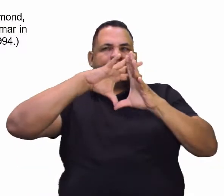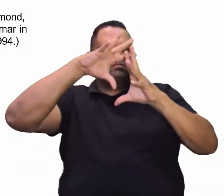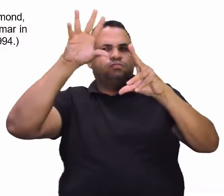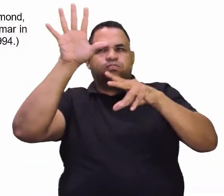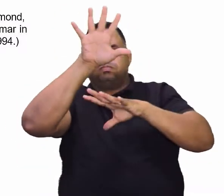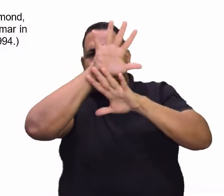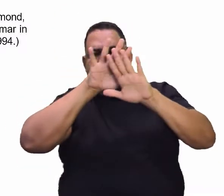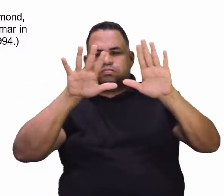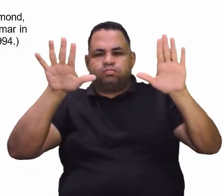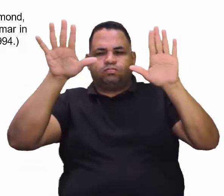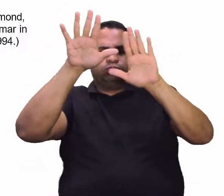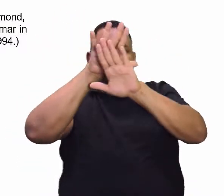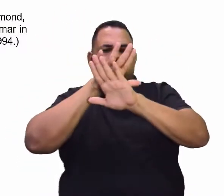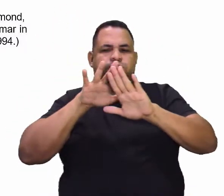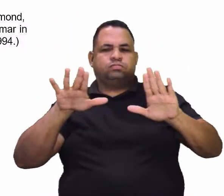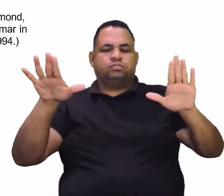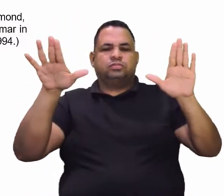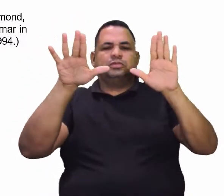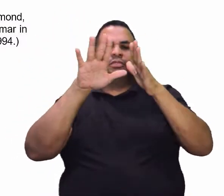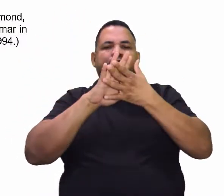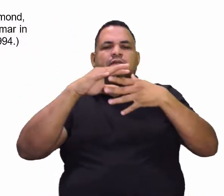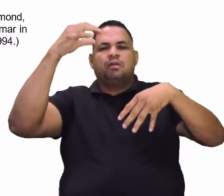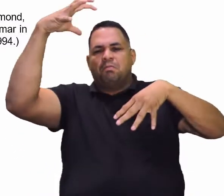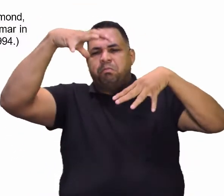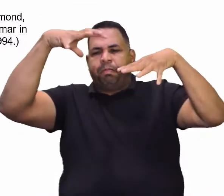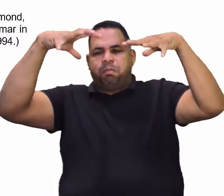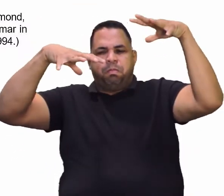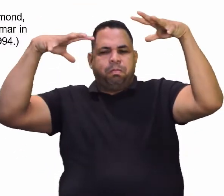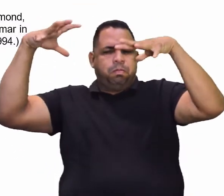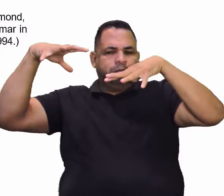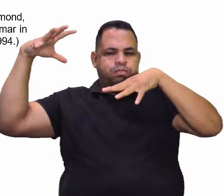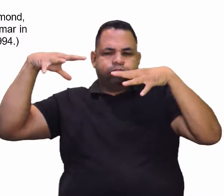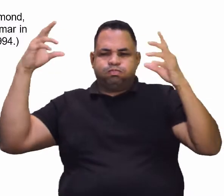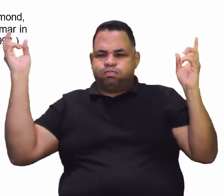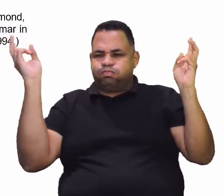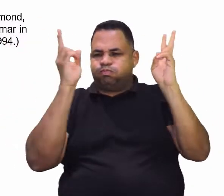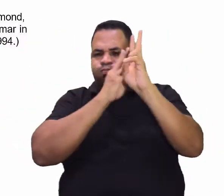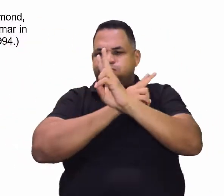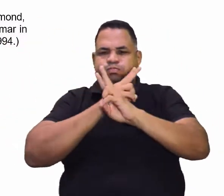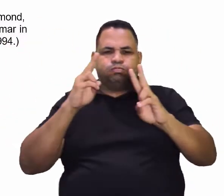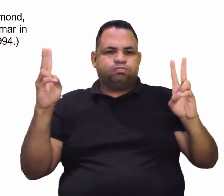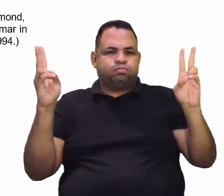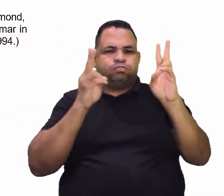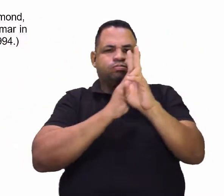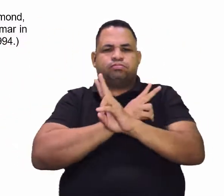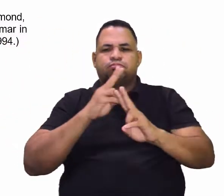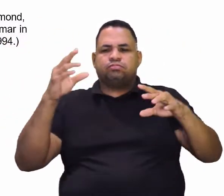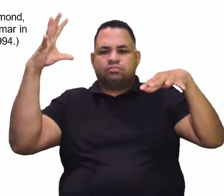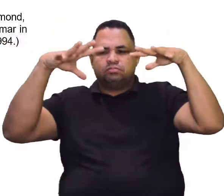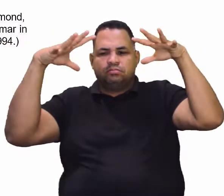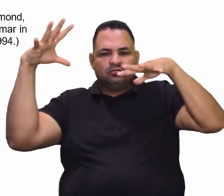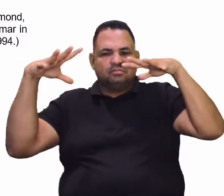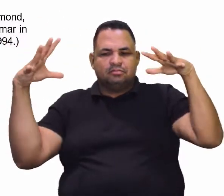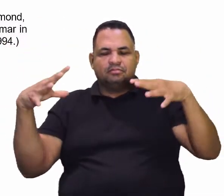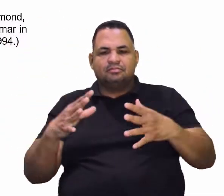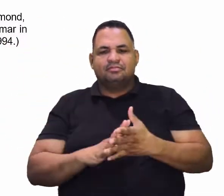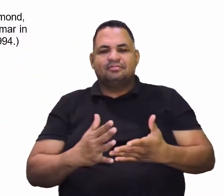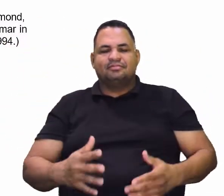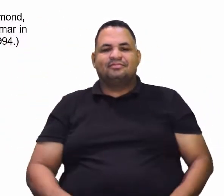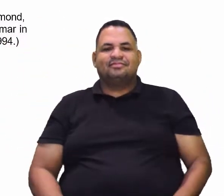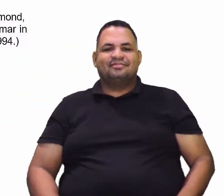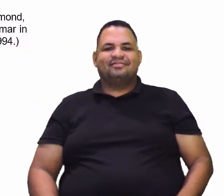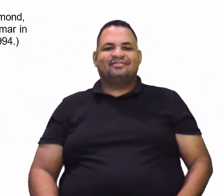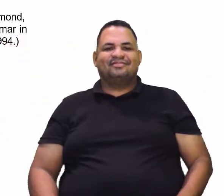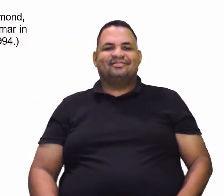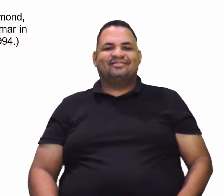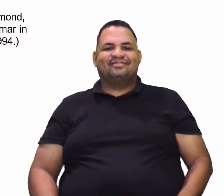nubladas, parecendo que realmente vai cair um temporal, nós chamamos aqui um toró, né? Nunca mais tinha falado